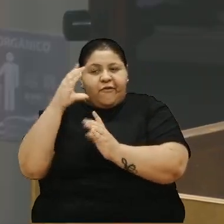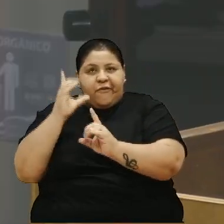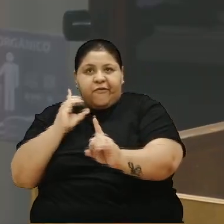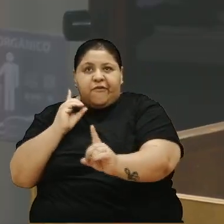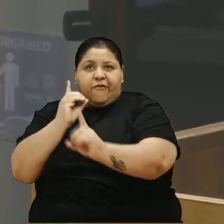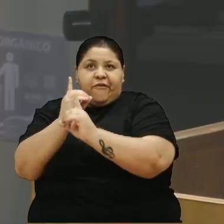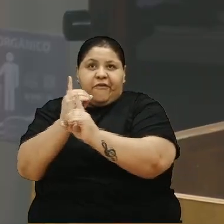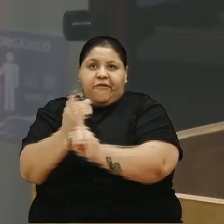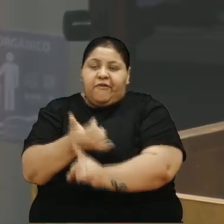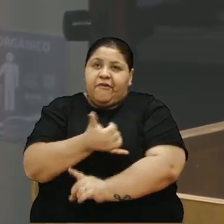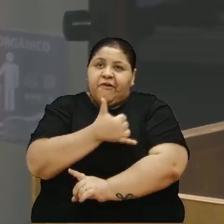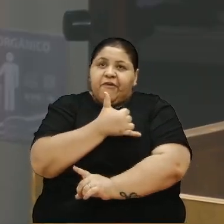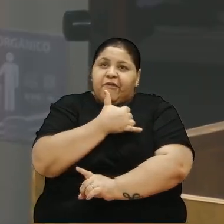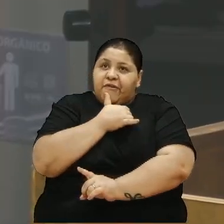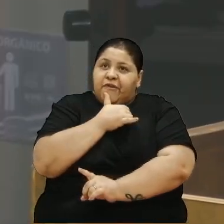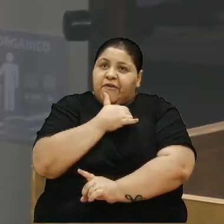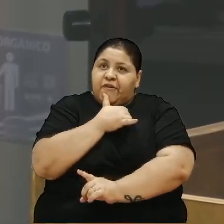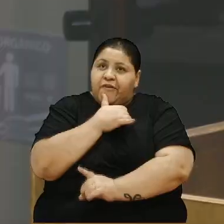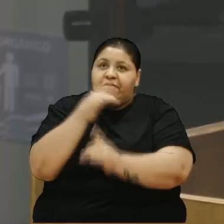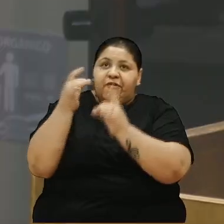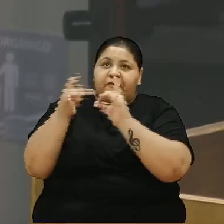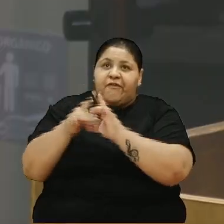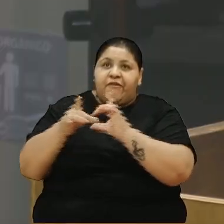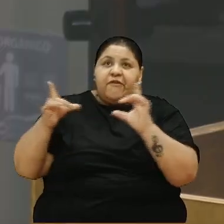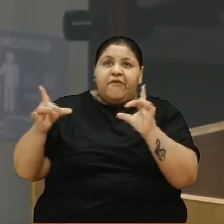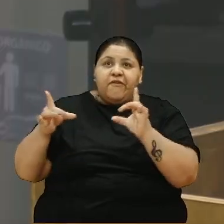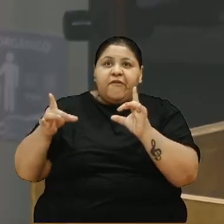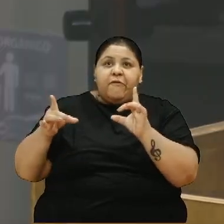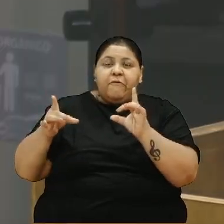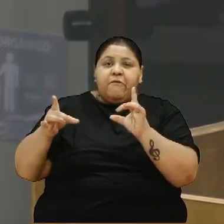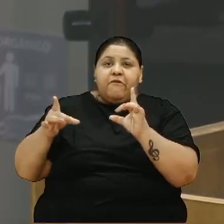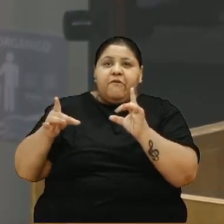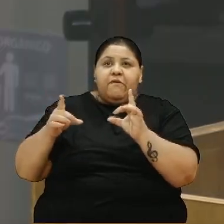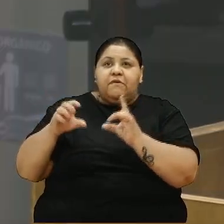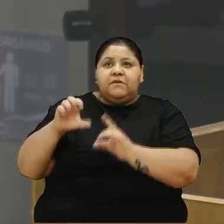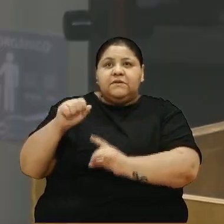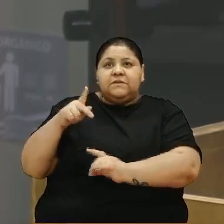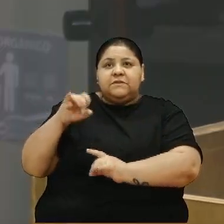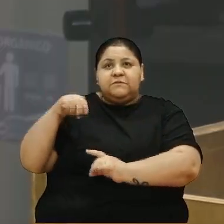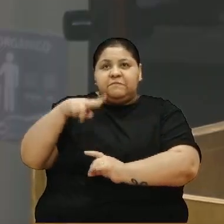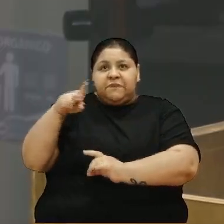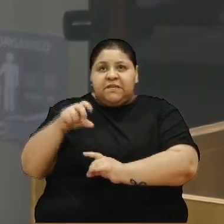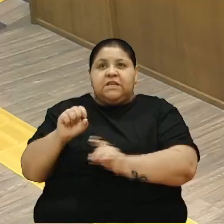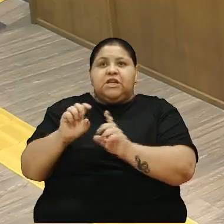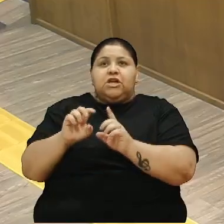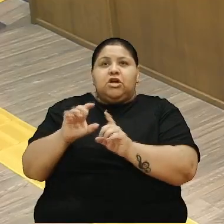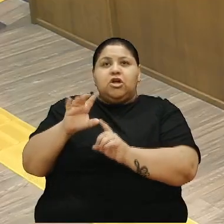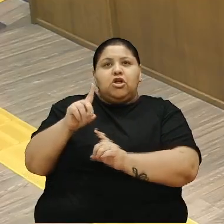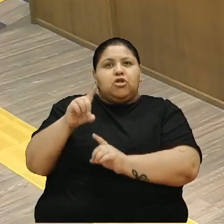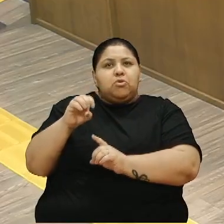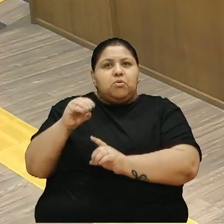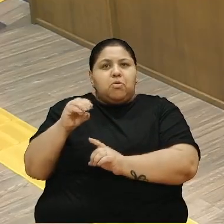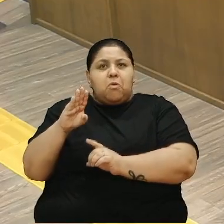e infeliz é aquele que deixa que a espinha dobre. Eu sigo defendendo os pobres dessa tribuna. Obrigado. Valeu, obrigado.